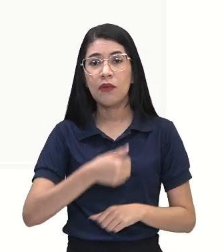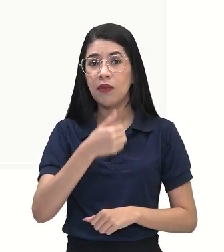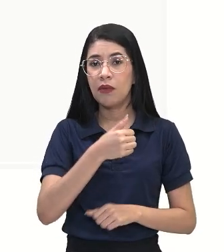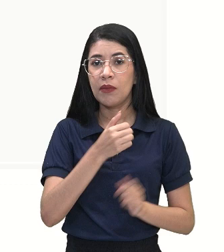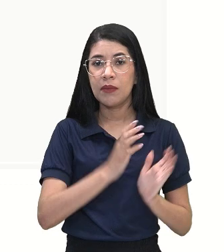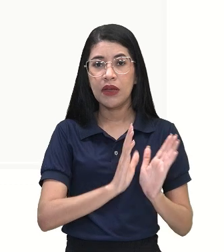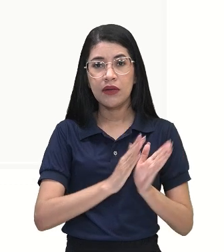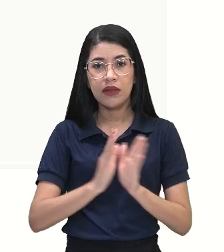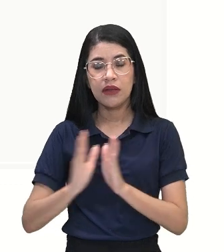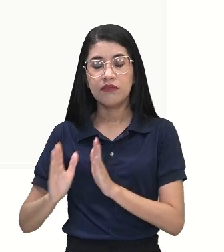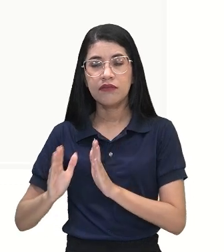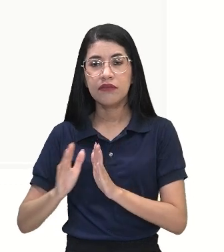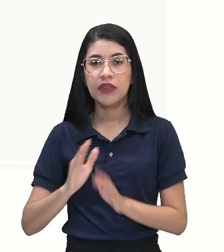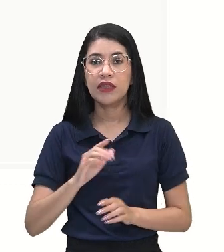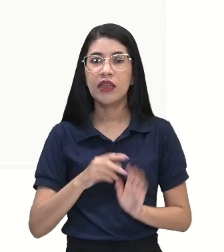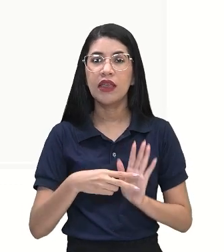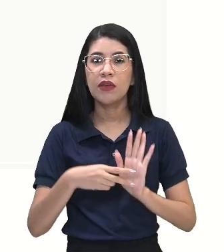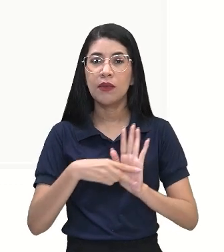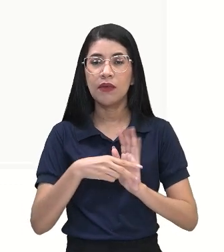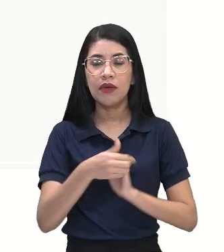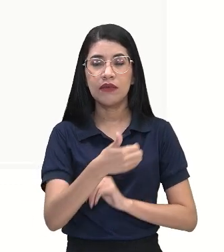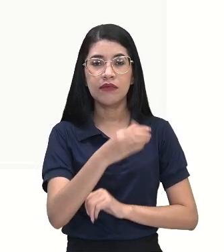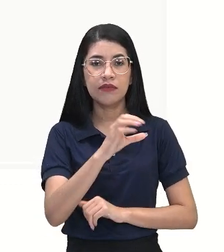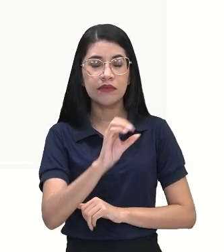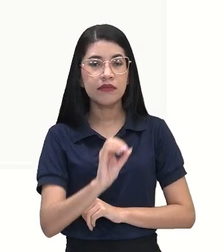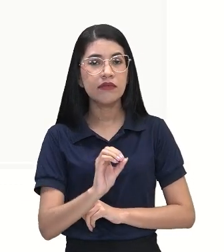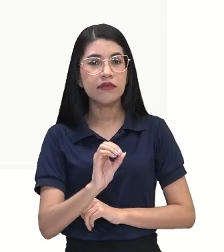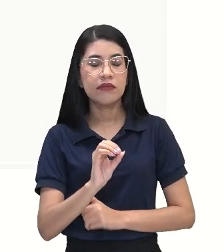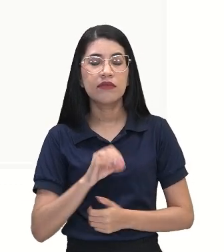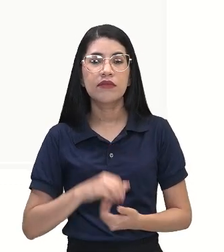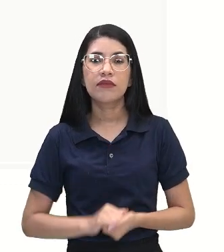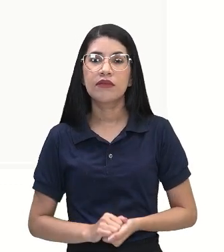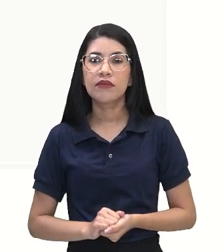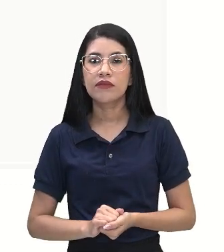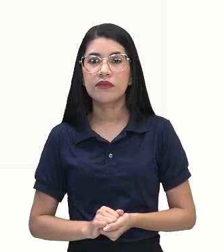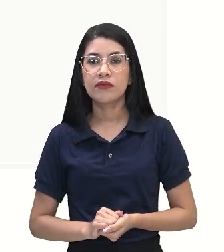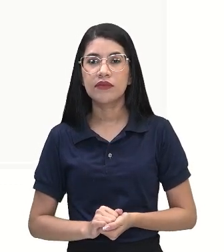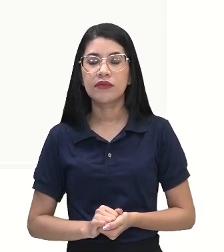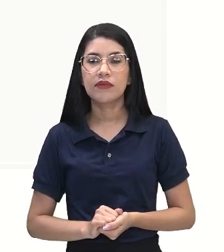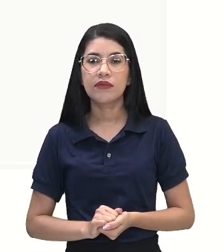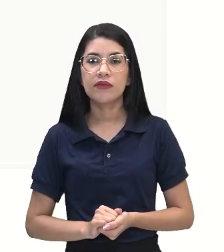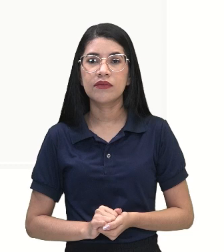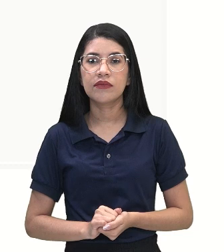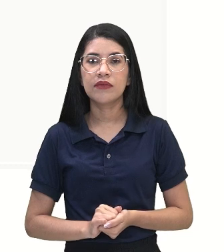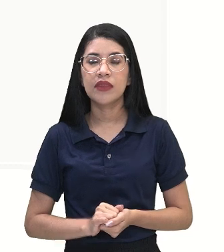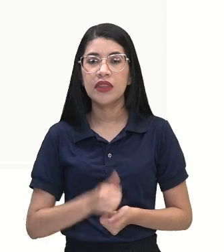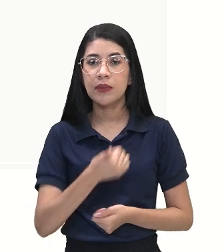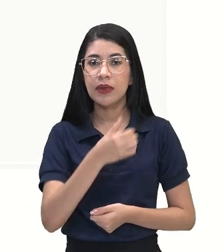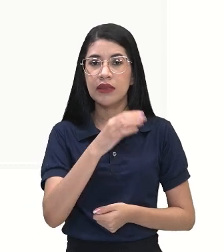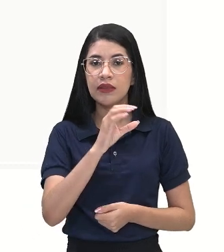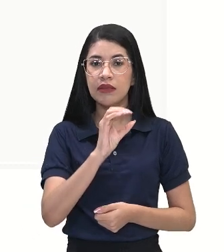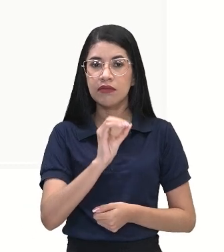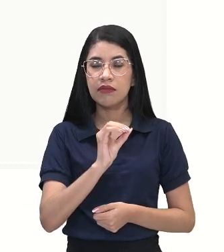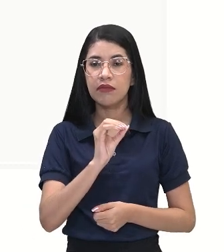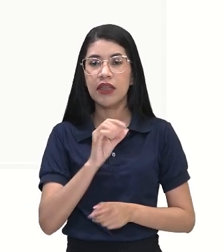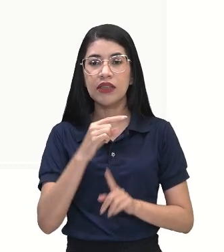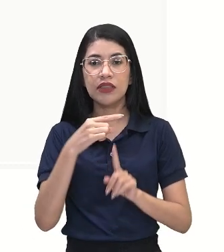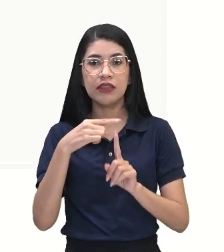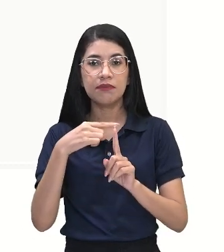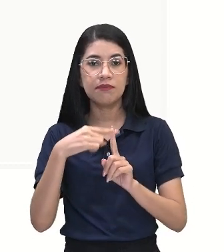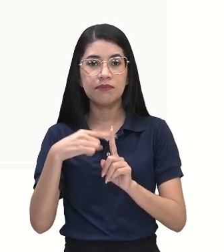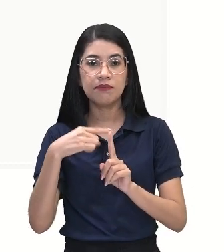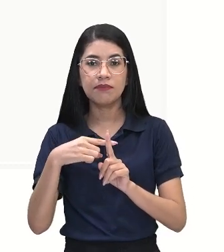10. Certo? Esse aqui, ó, é o 10. Então, vou colocar aqui 10